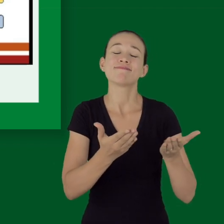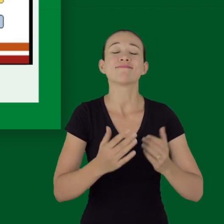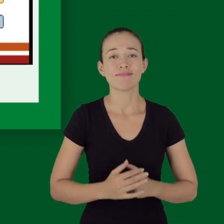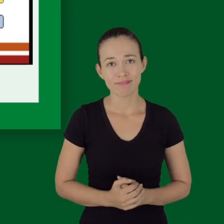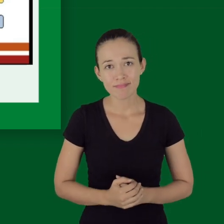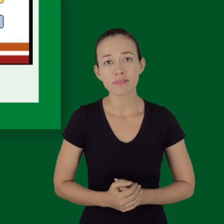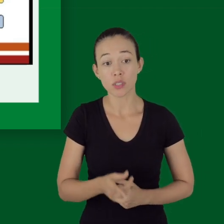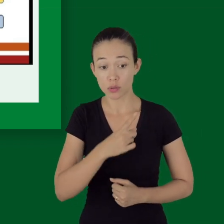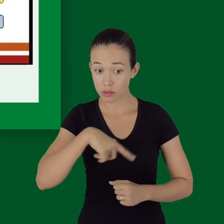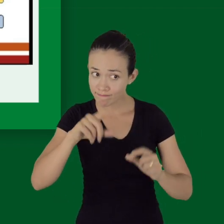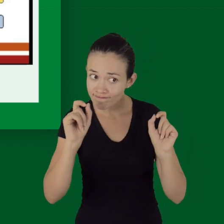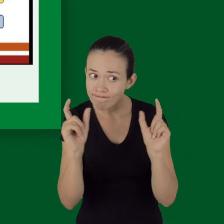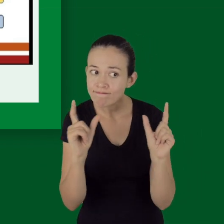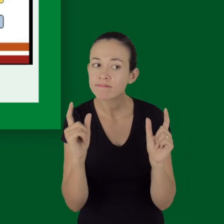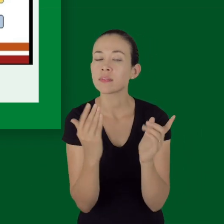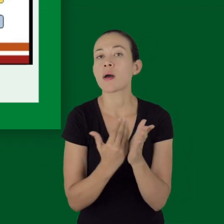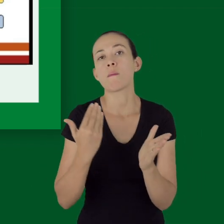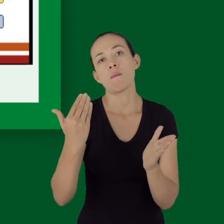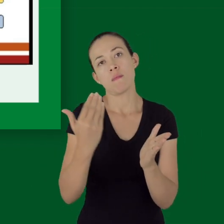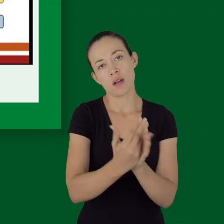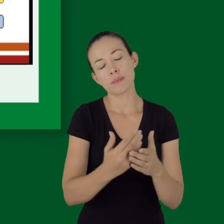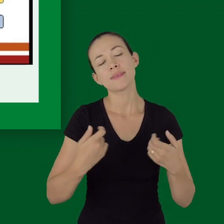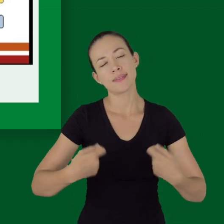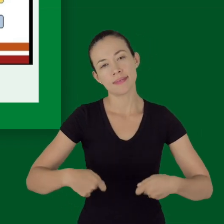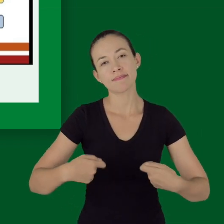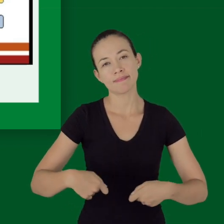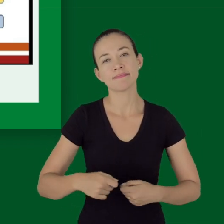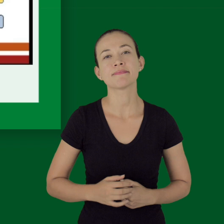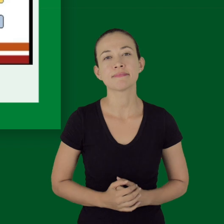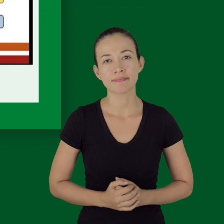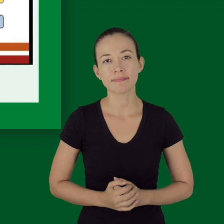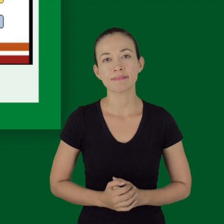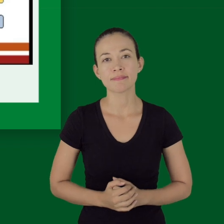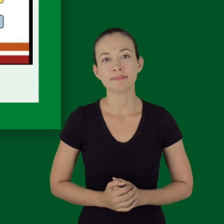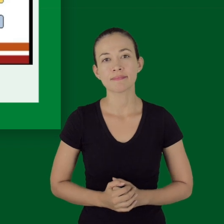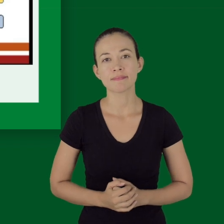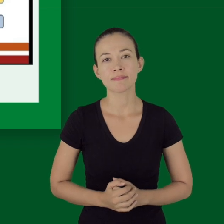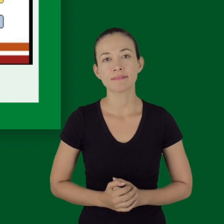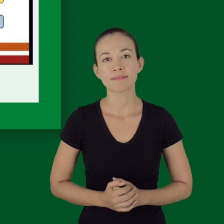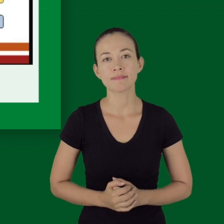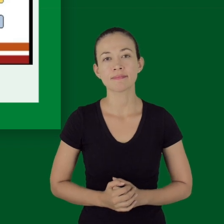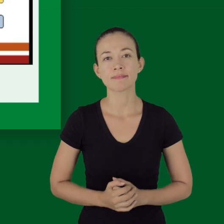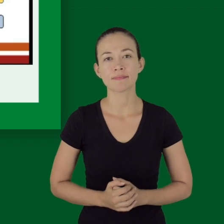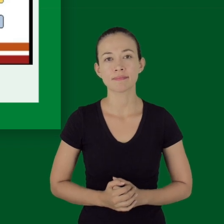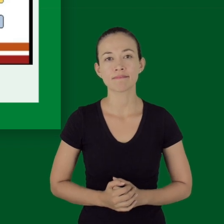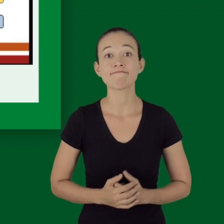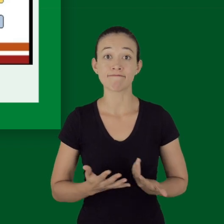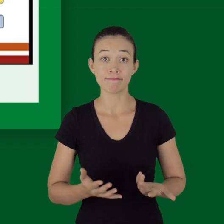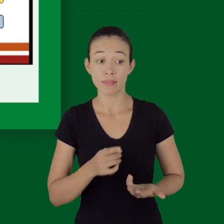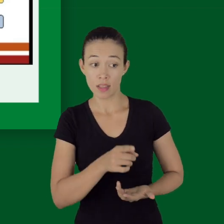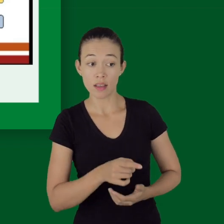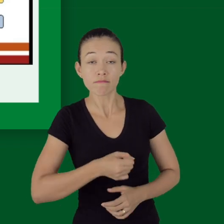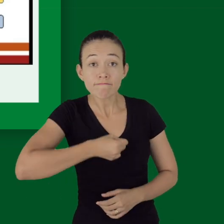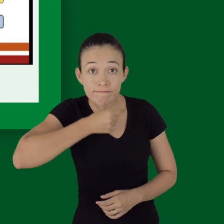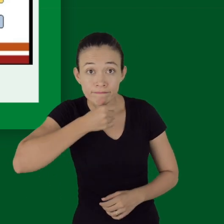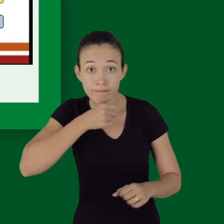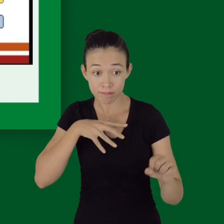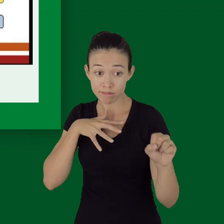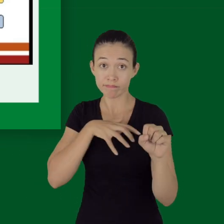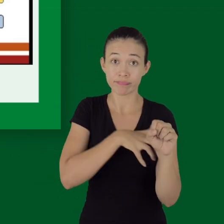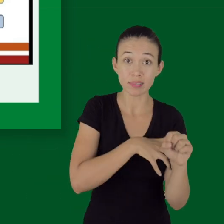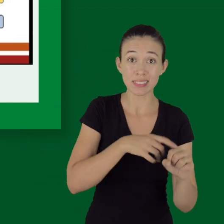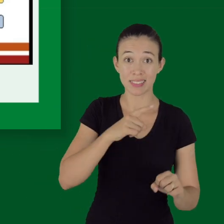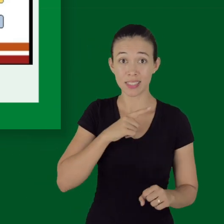óssea prévia é muito grande. Por isso que o trauma no idoso, ele chama mais atenção para as lesões